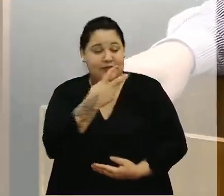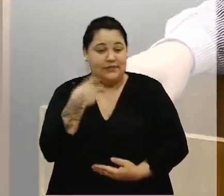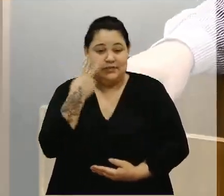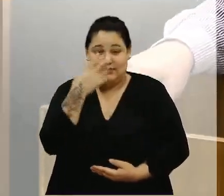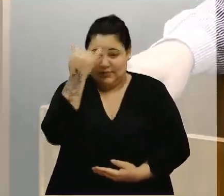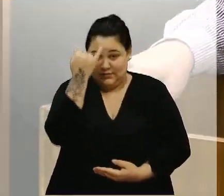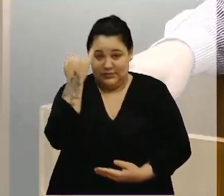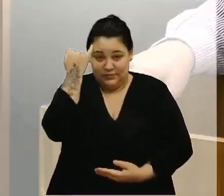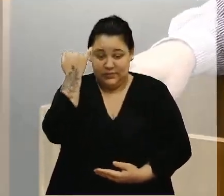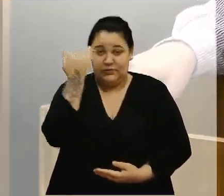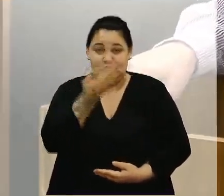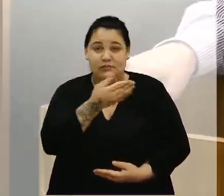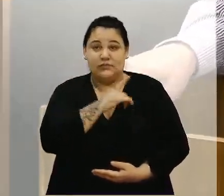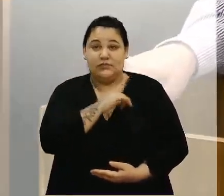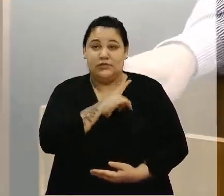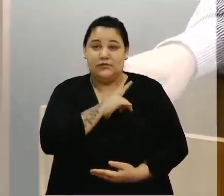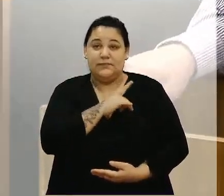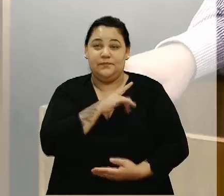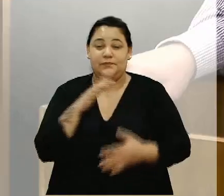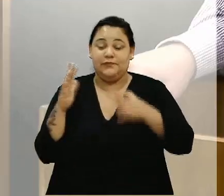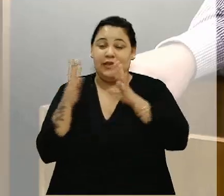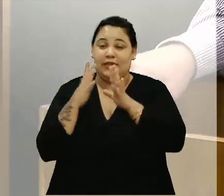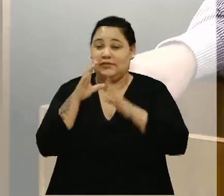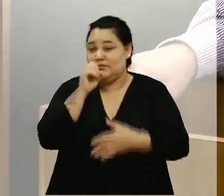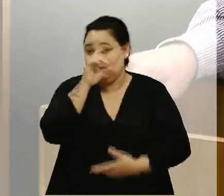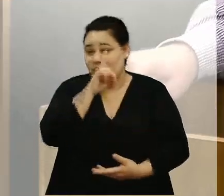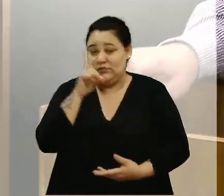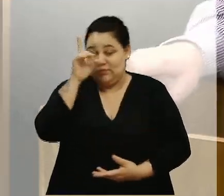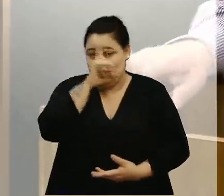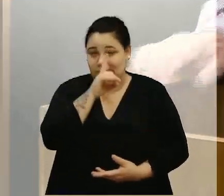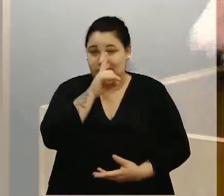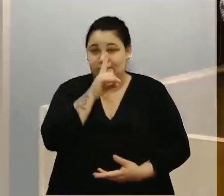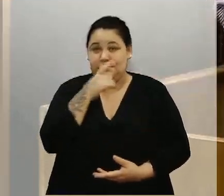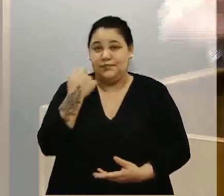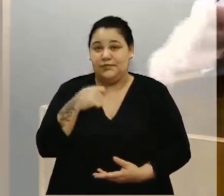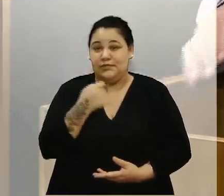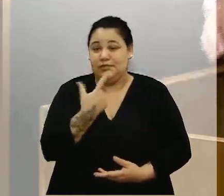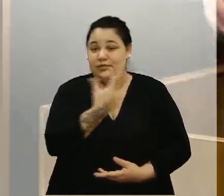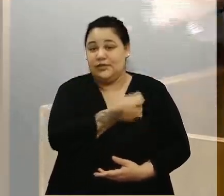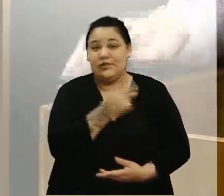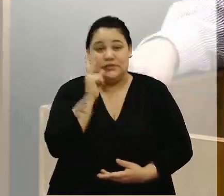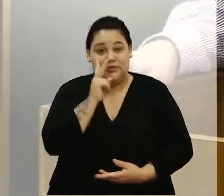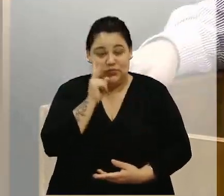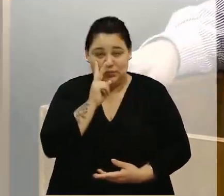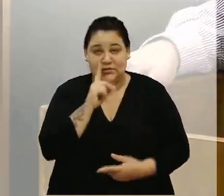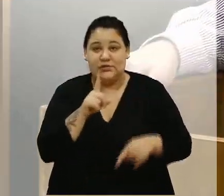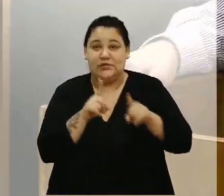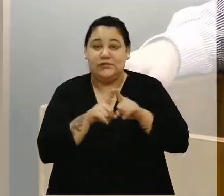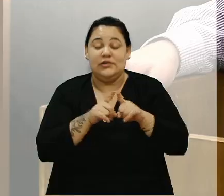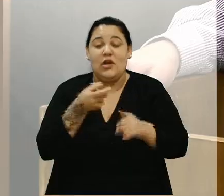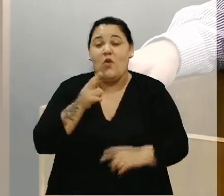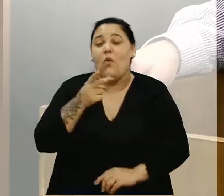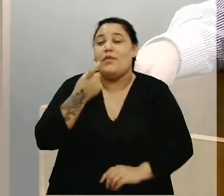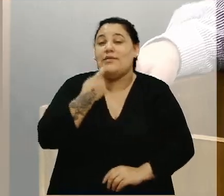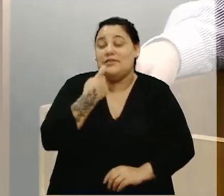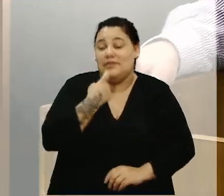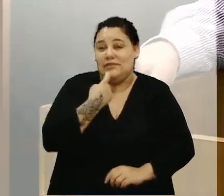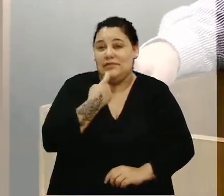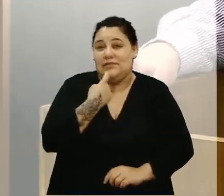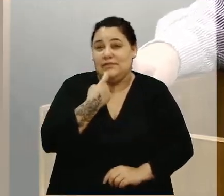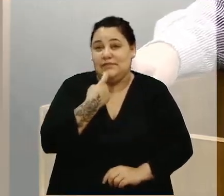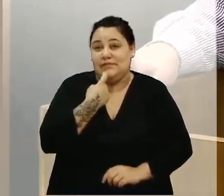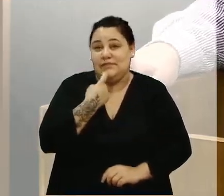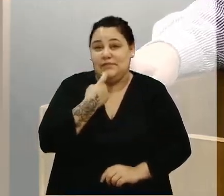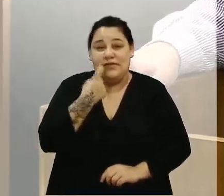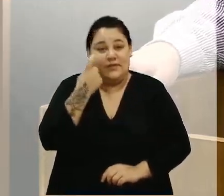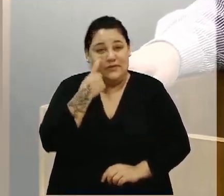tem passado os fins de semana, normalmente, tem que dar uma escapadinha na segunda-feira ou na sexta-feira, ver a